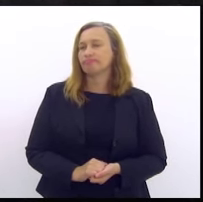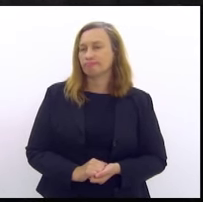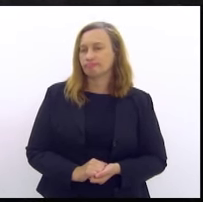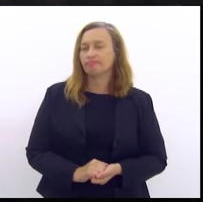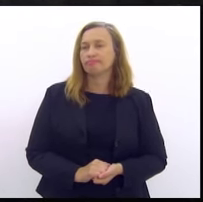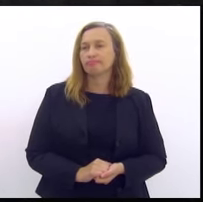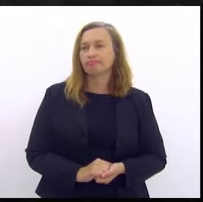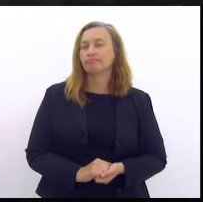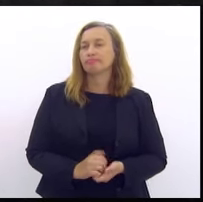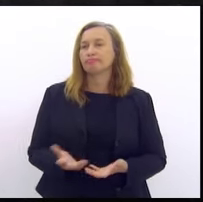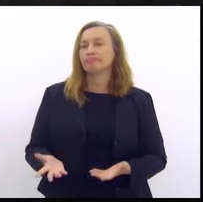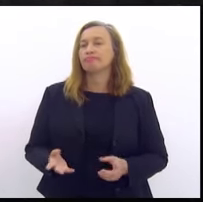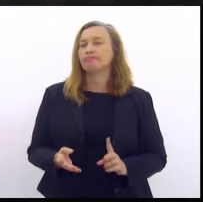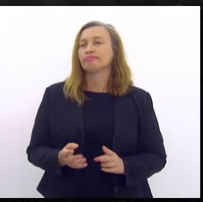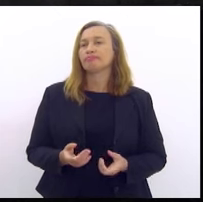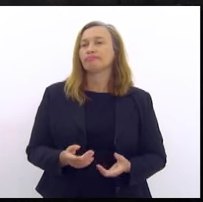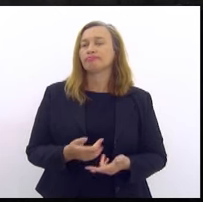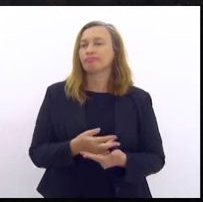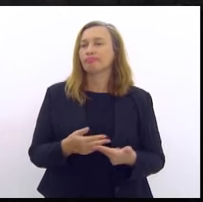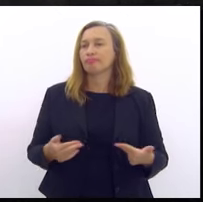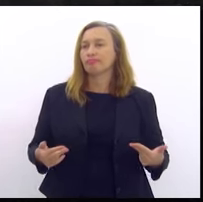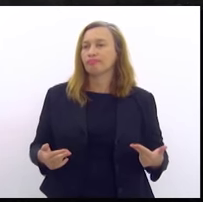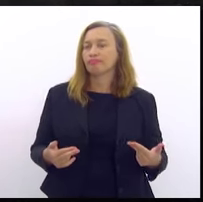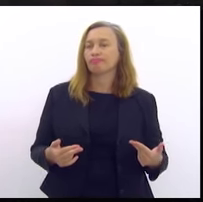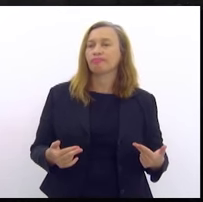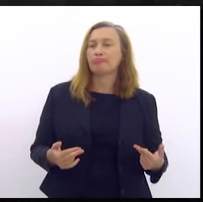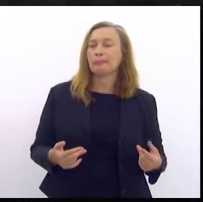são síndromes,